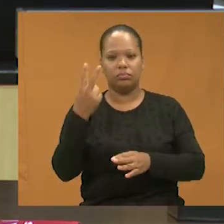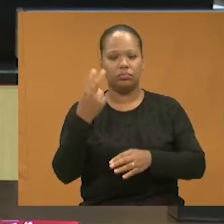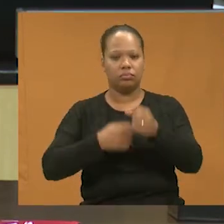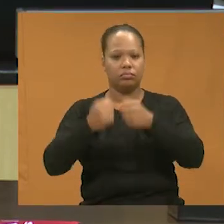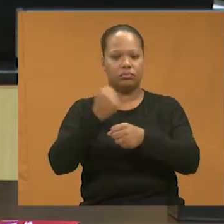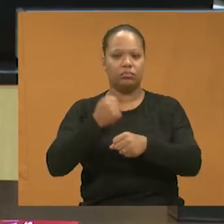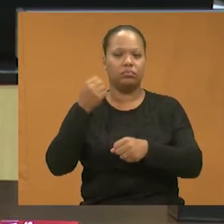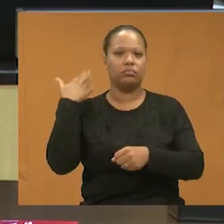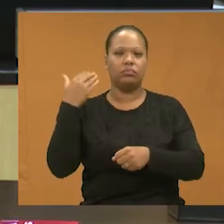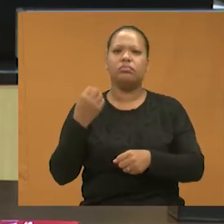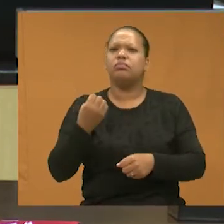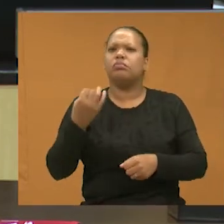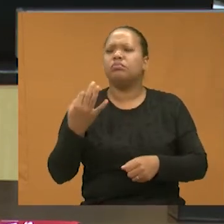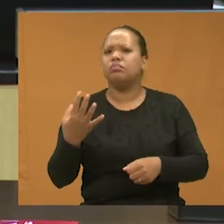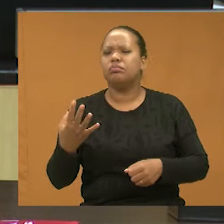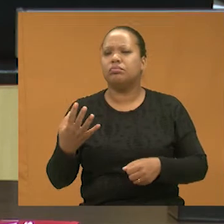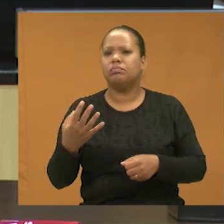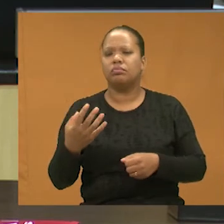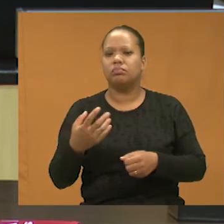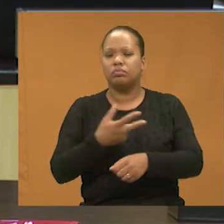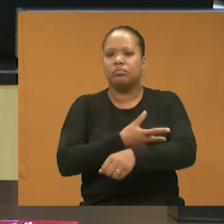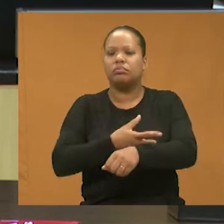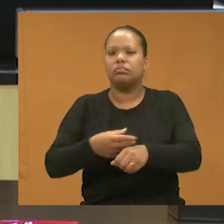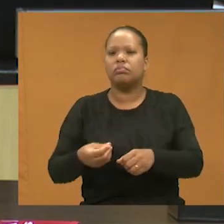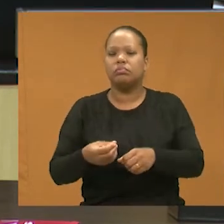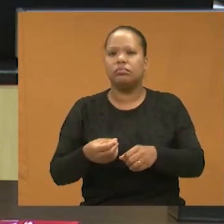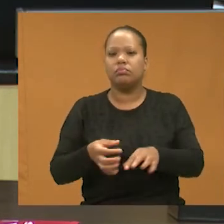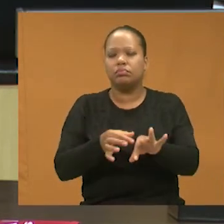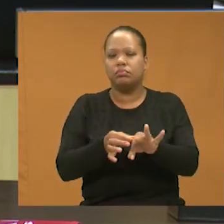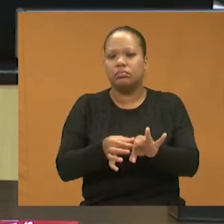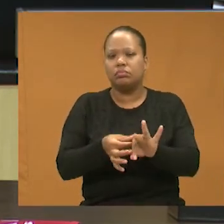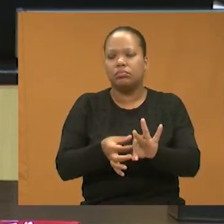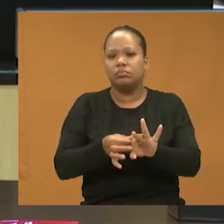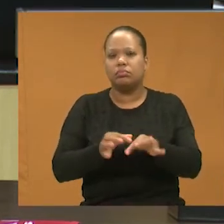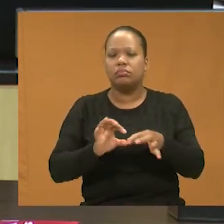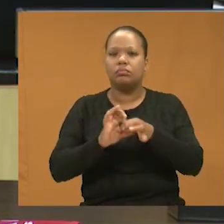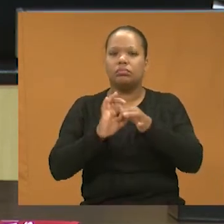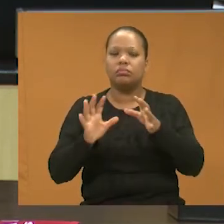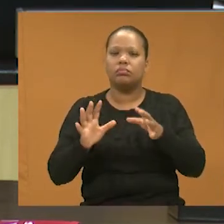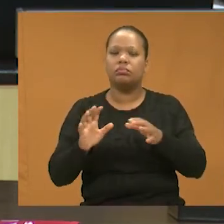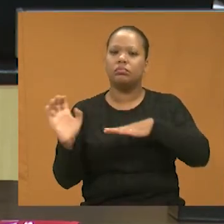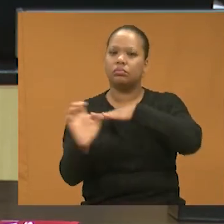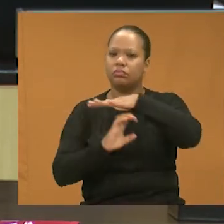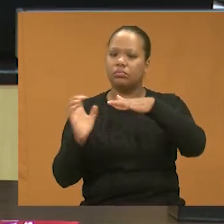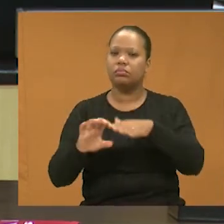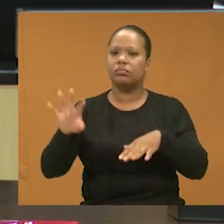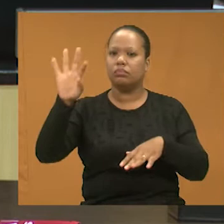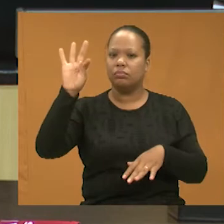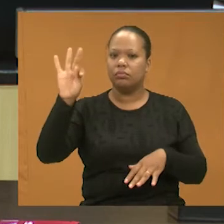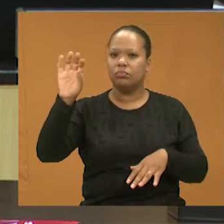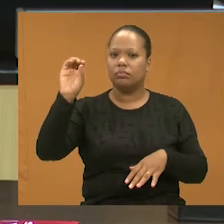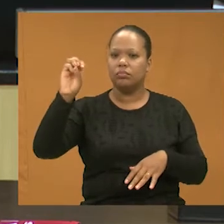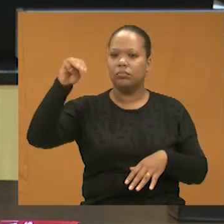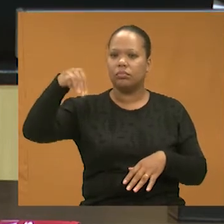2 anos, quantos exames de biópsia de próstata a Secretaria de Saúde autorizou via Tomovale? Segundo, o exame é realizado